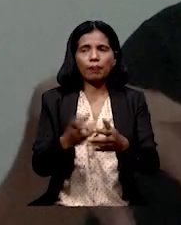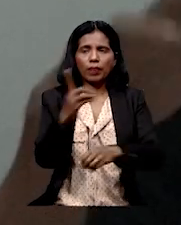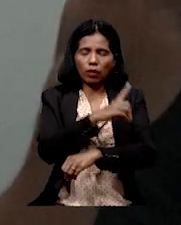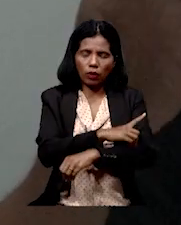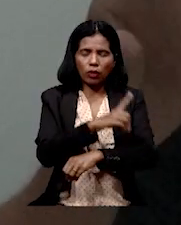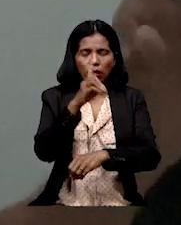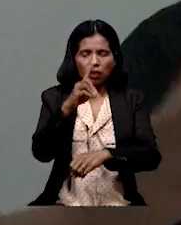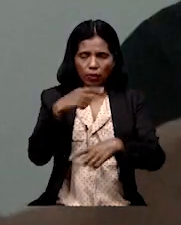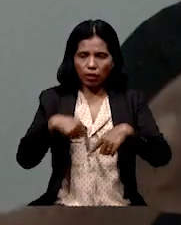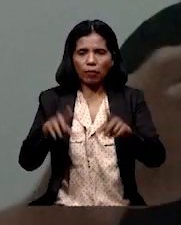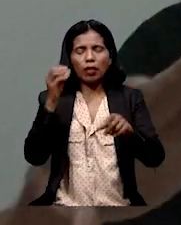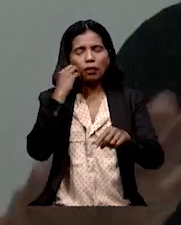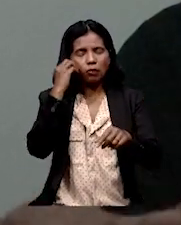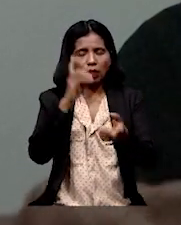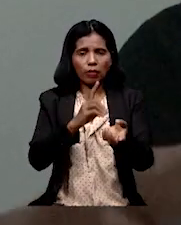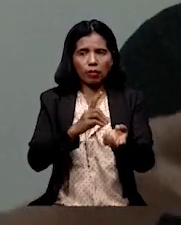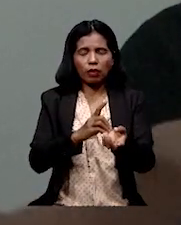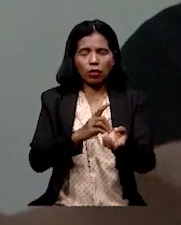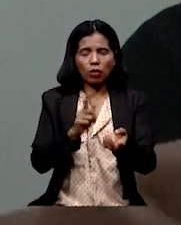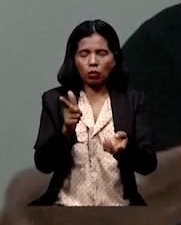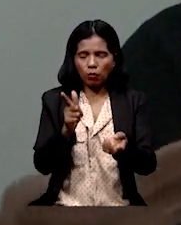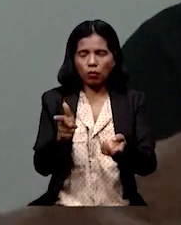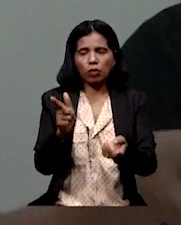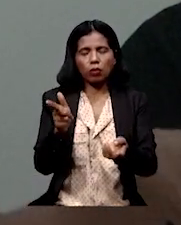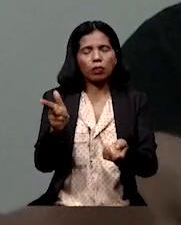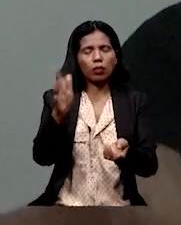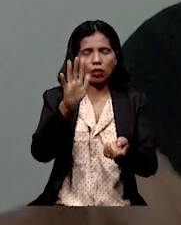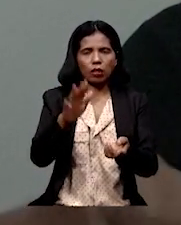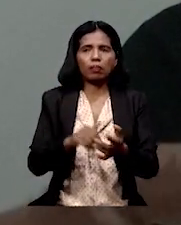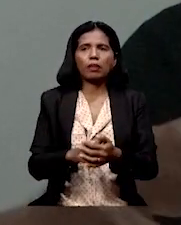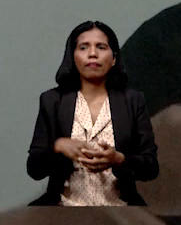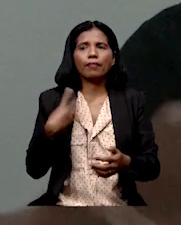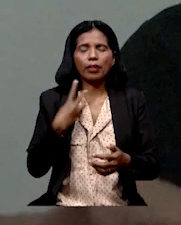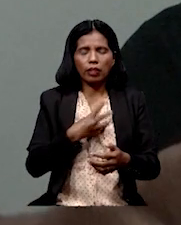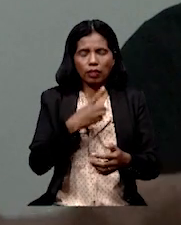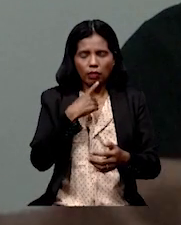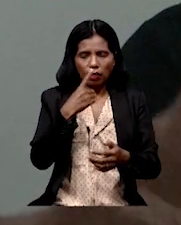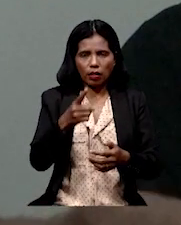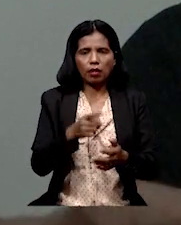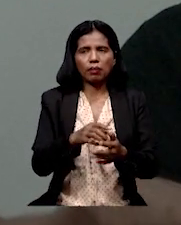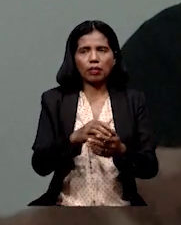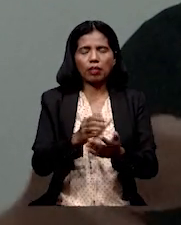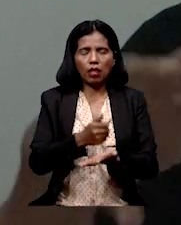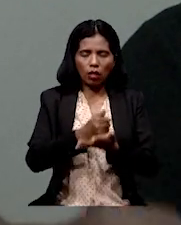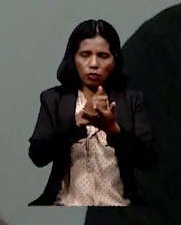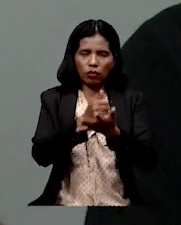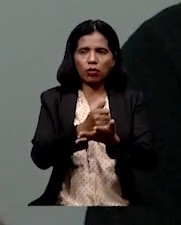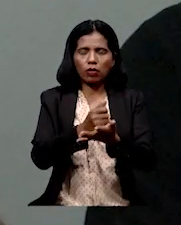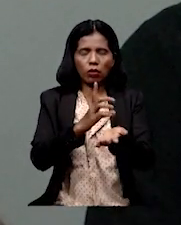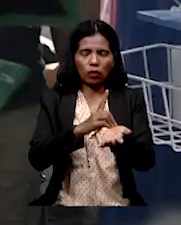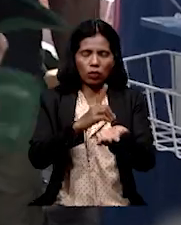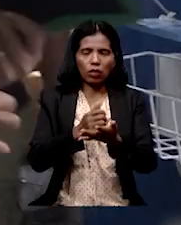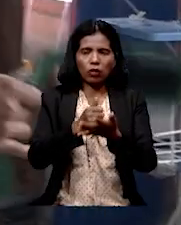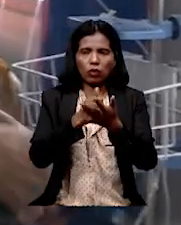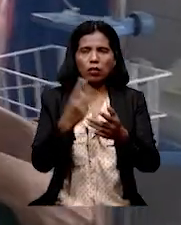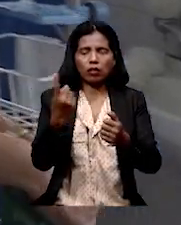ne 20, 25, ne significa meios de apoio diagnóstico né tem que fortificar na